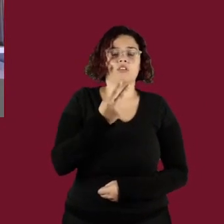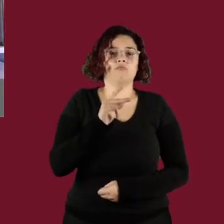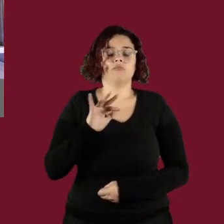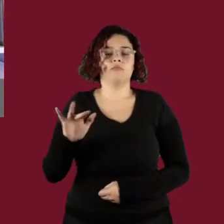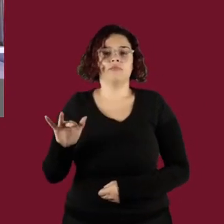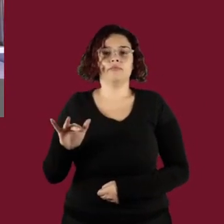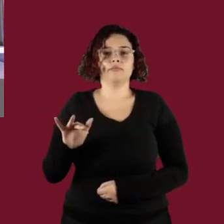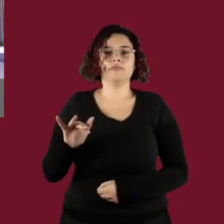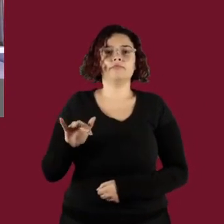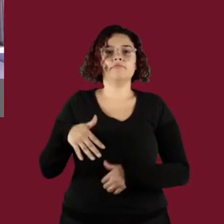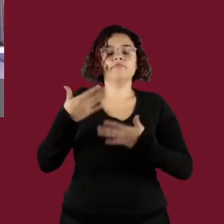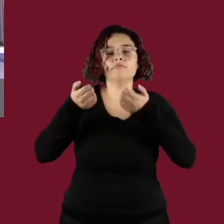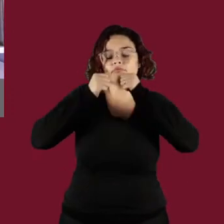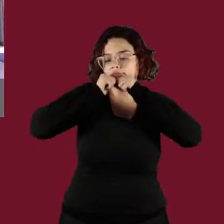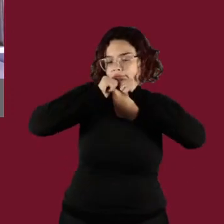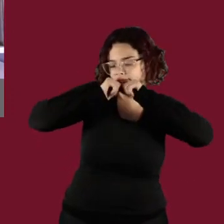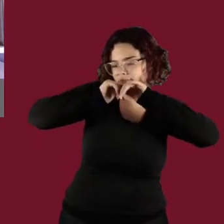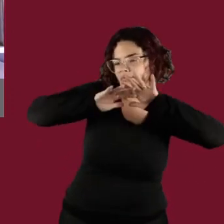a disseminação